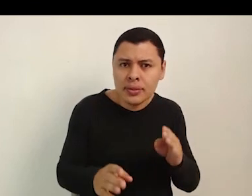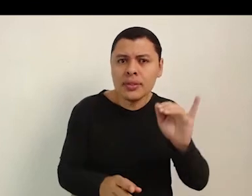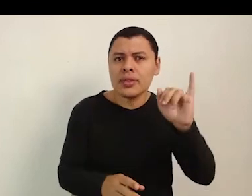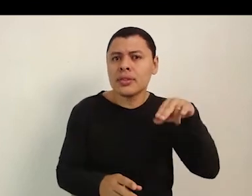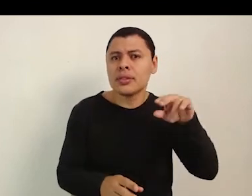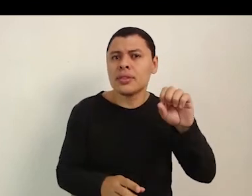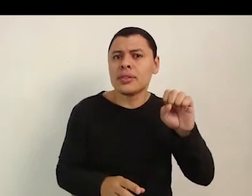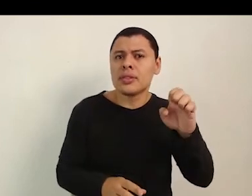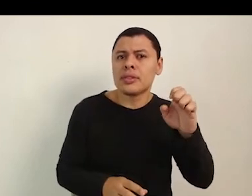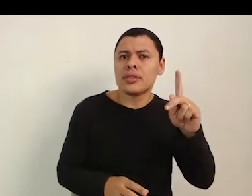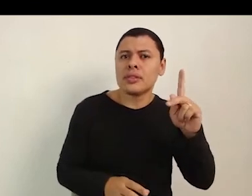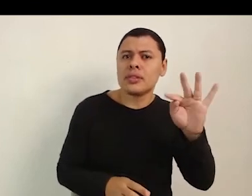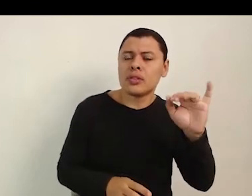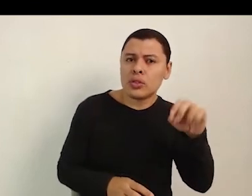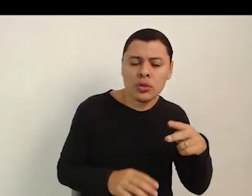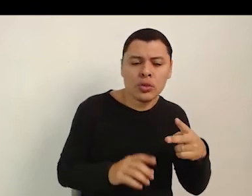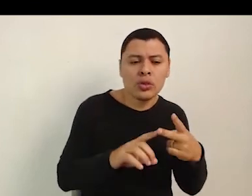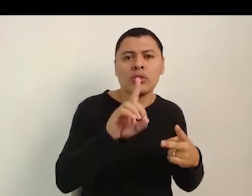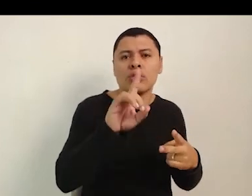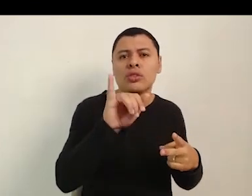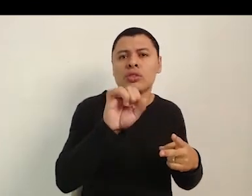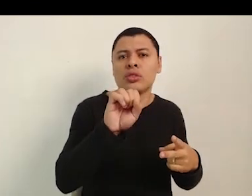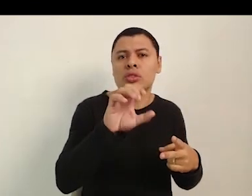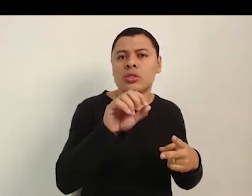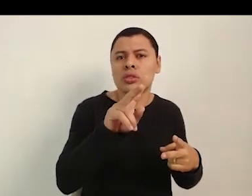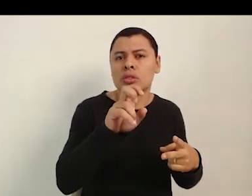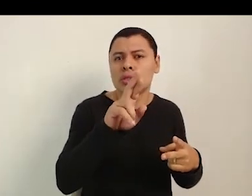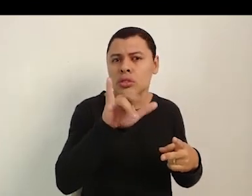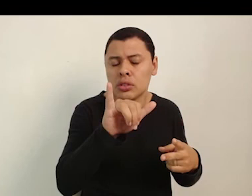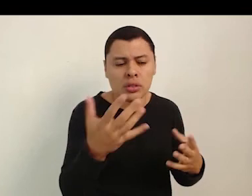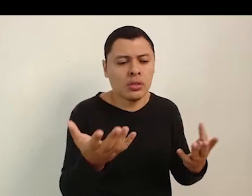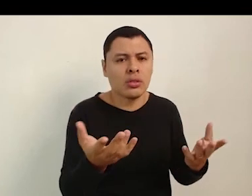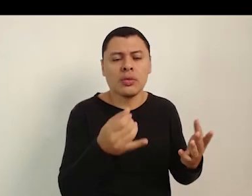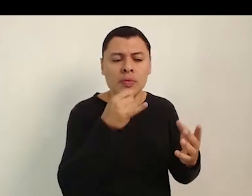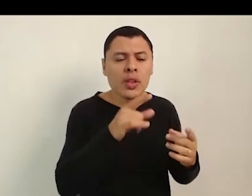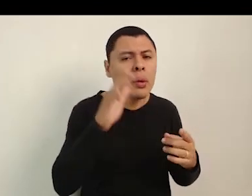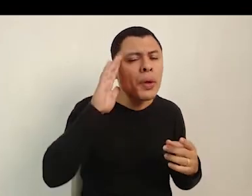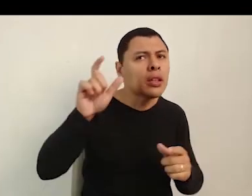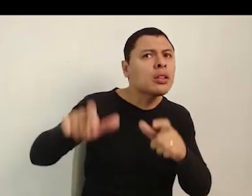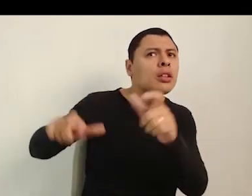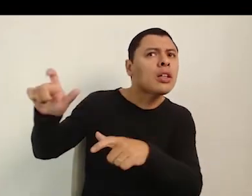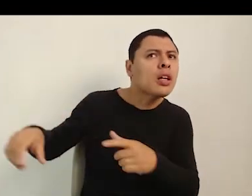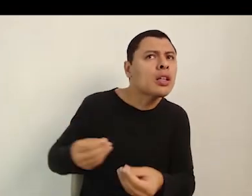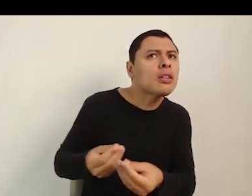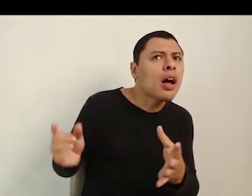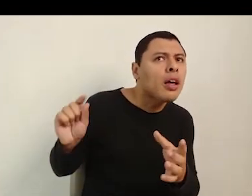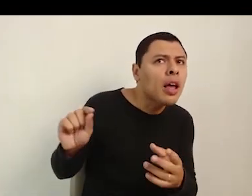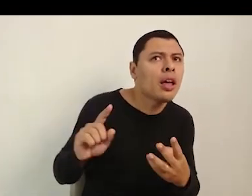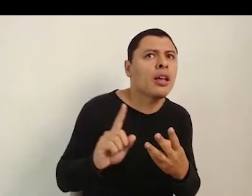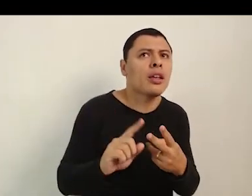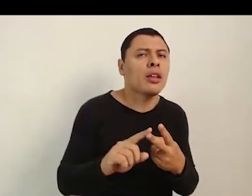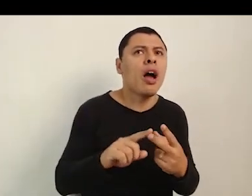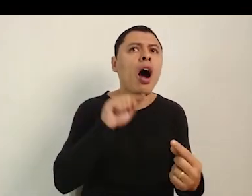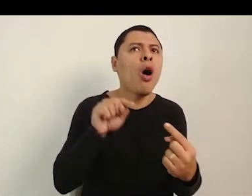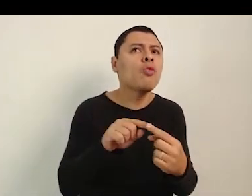pensar, vamos dizer assim, vamos ter tal regra de negócio, vamos atender tal público. E que variáveis existem aqui que podem